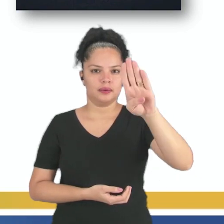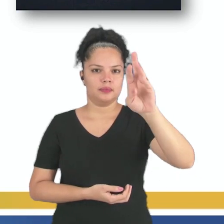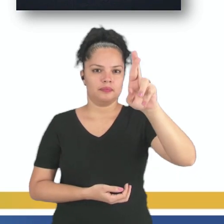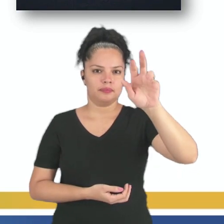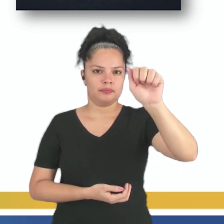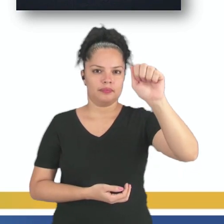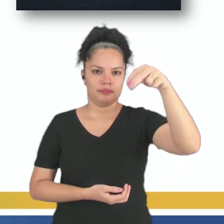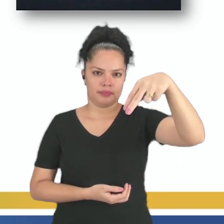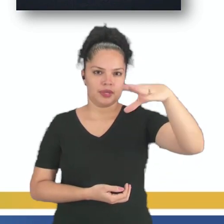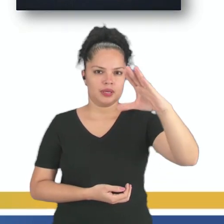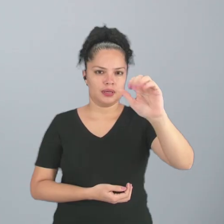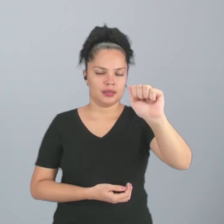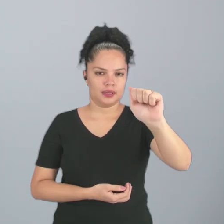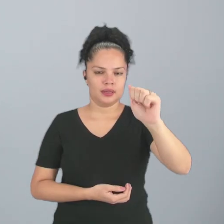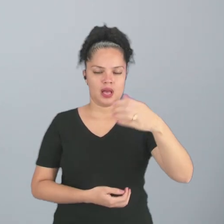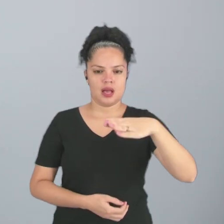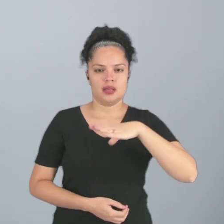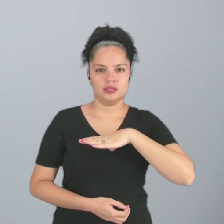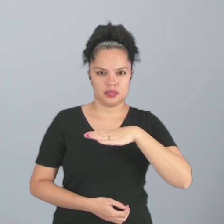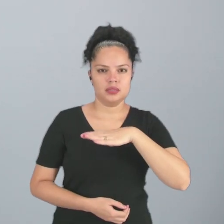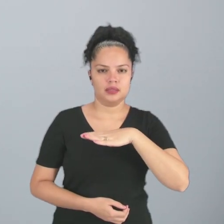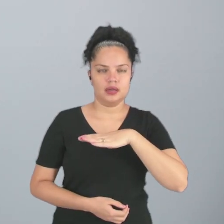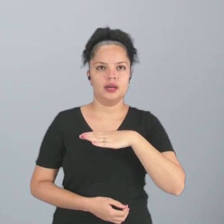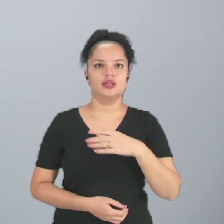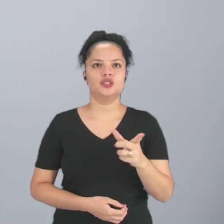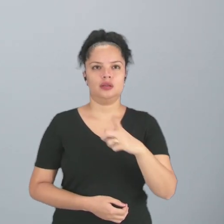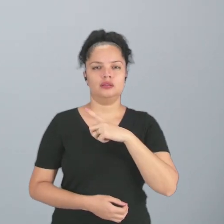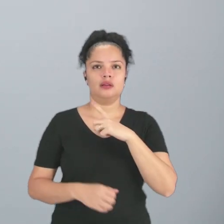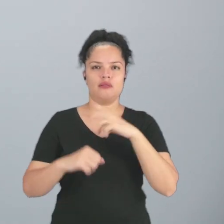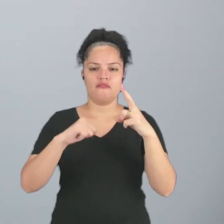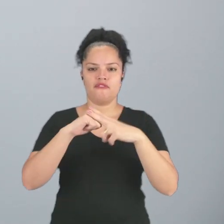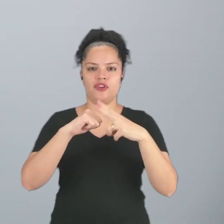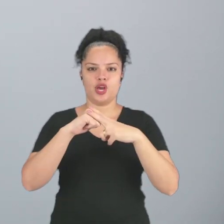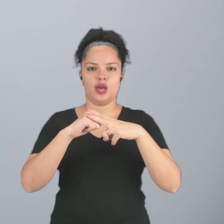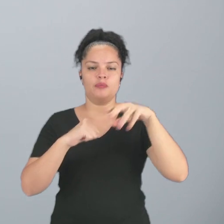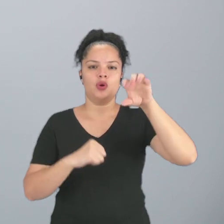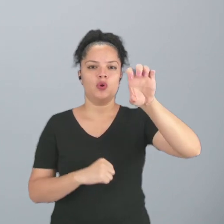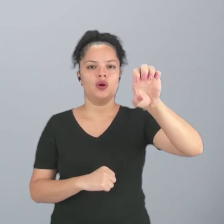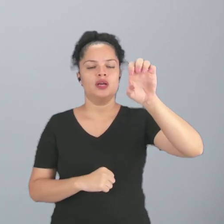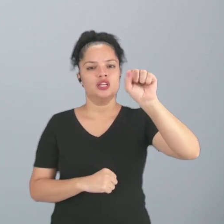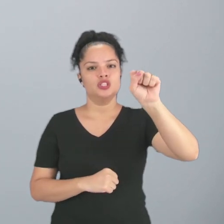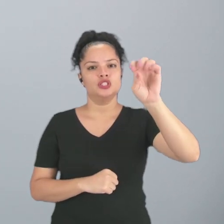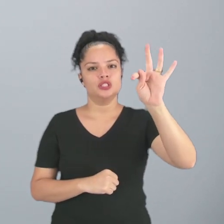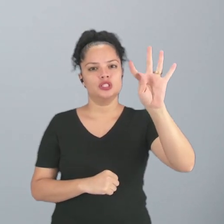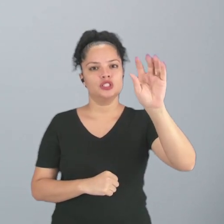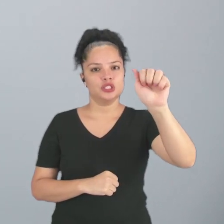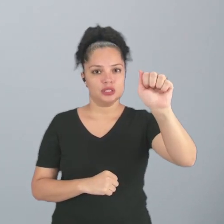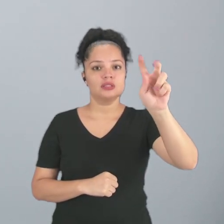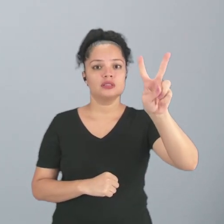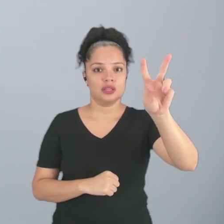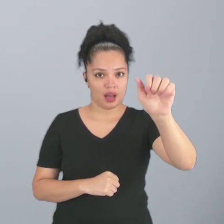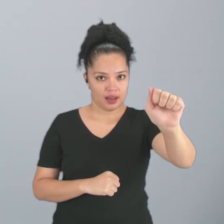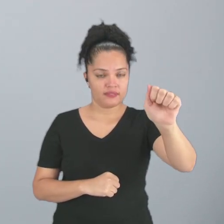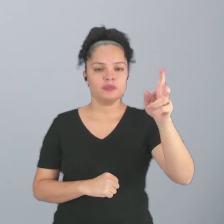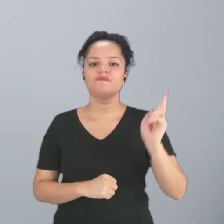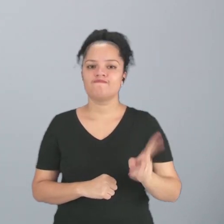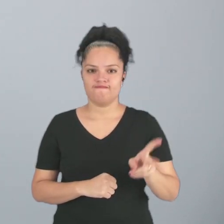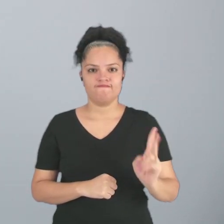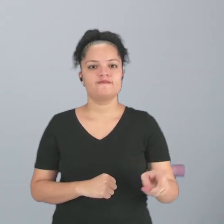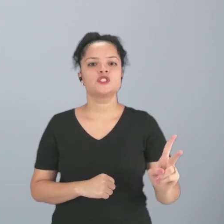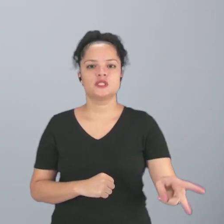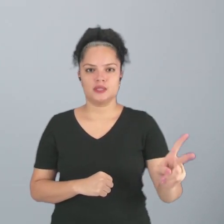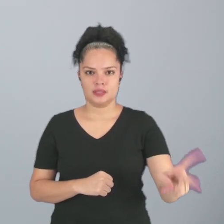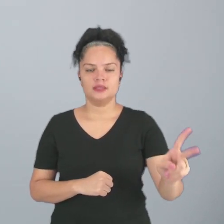já tenho esse verbo estava, do pretérito imperfeito. É uma ação que era habitual, que era comum na